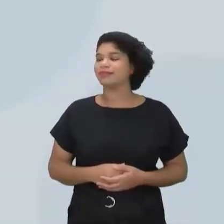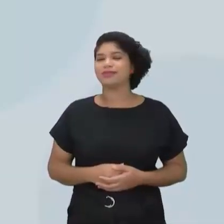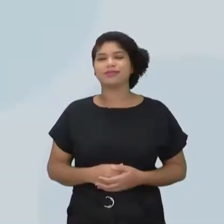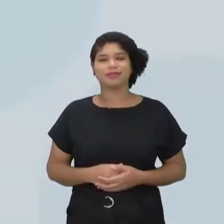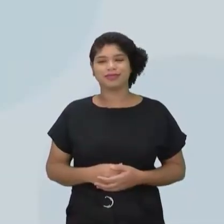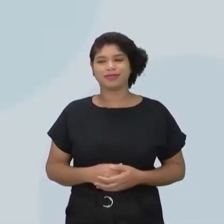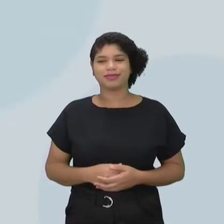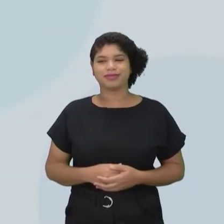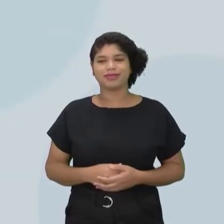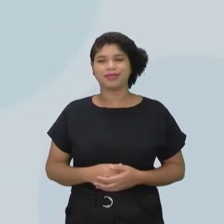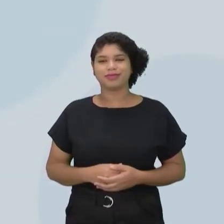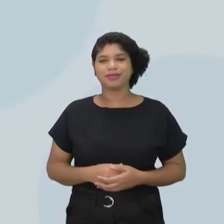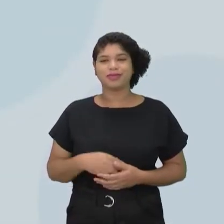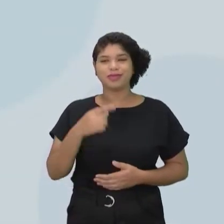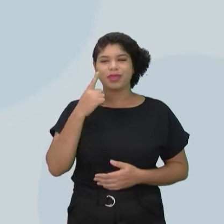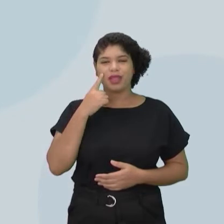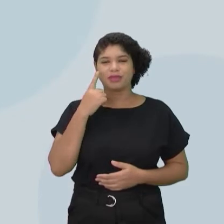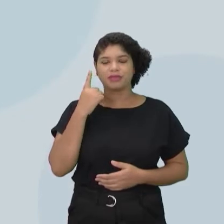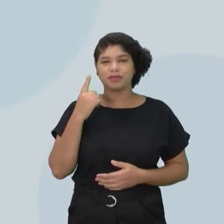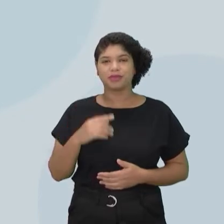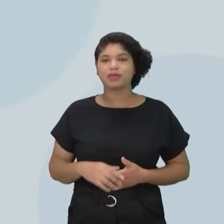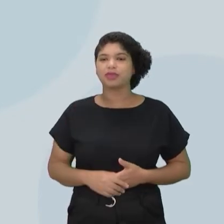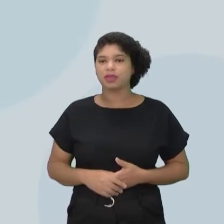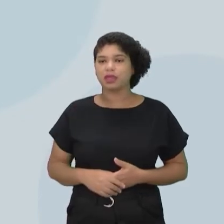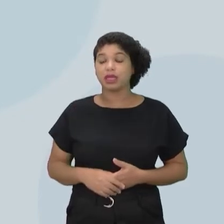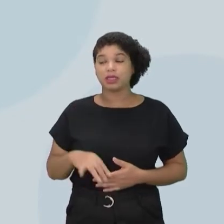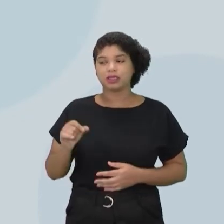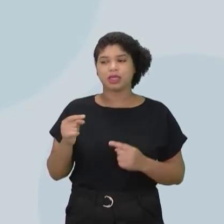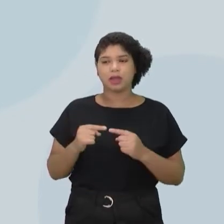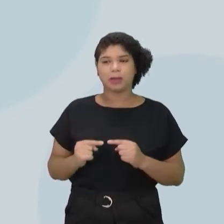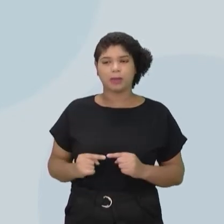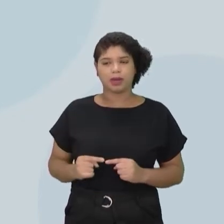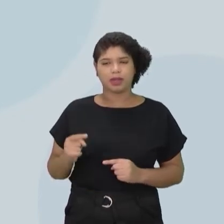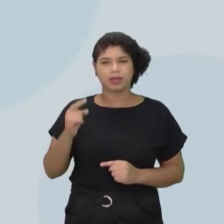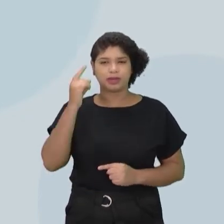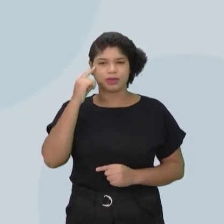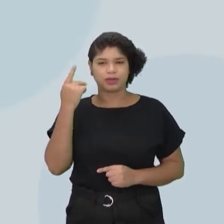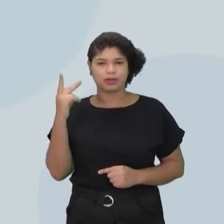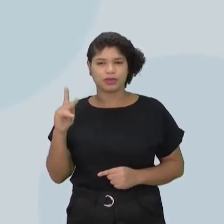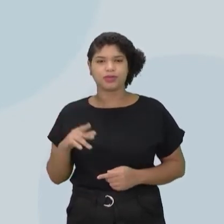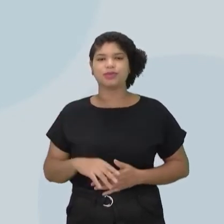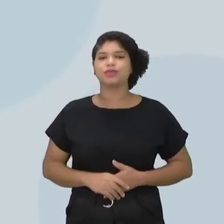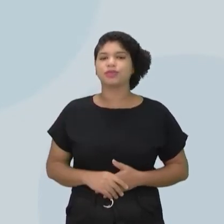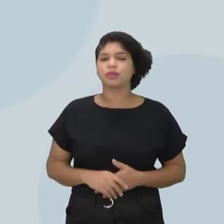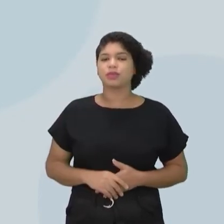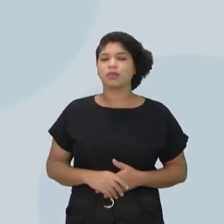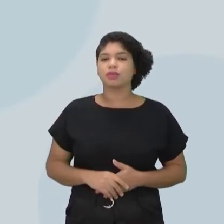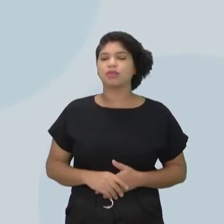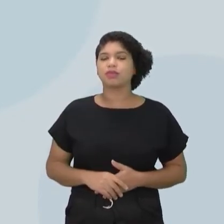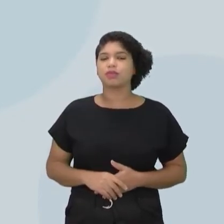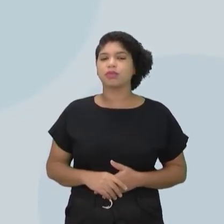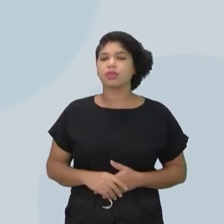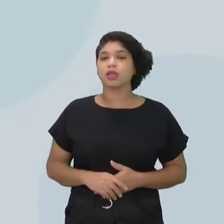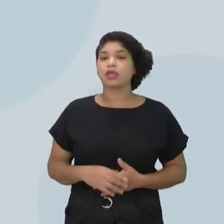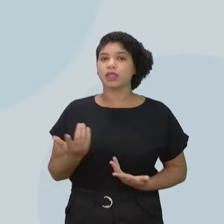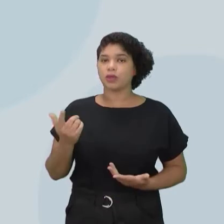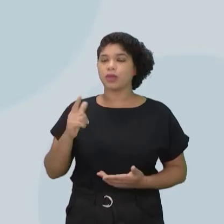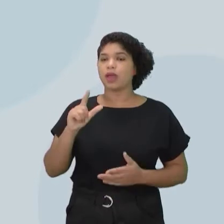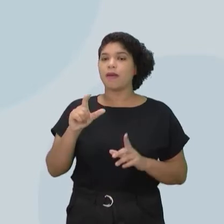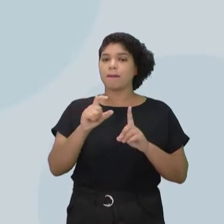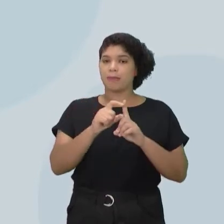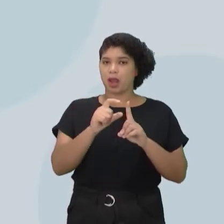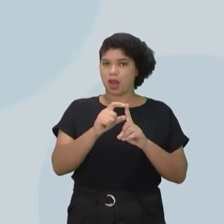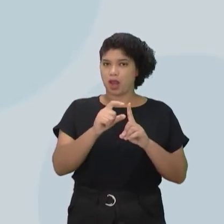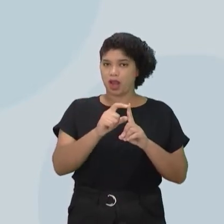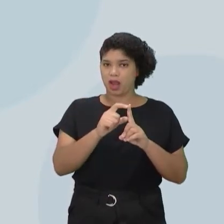bater. Então, olha só, Fabi, para ver se isso tem a ver com o que você estava pensando. Coisa de bater, é a tradução literal do